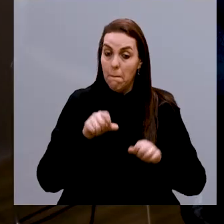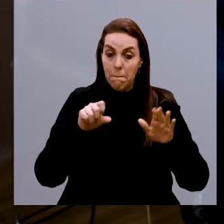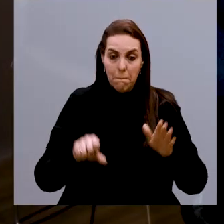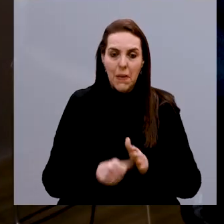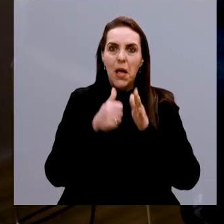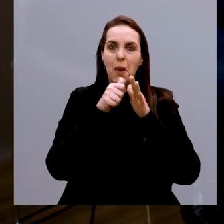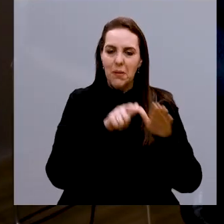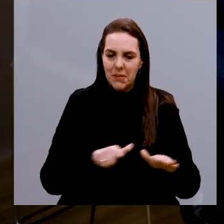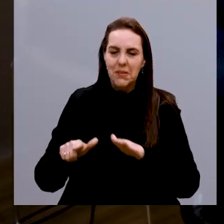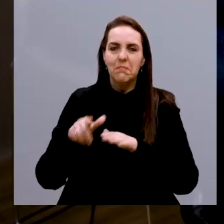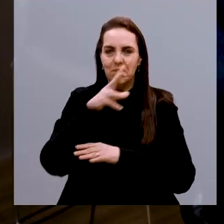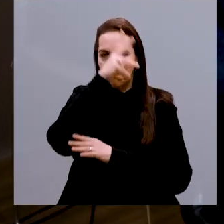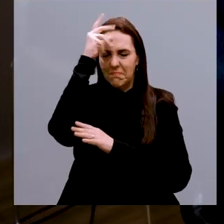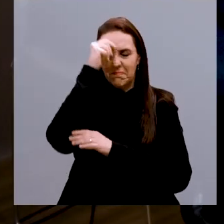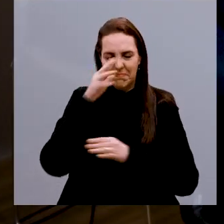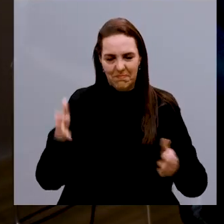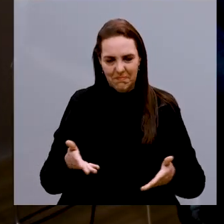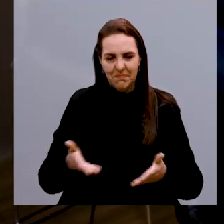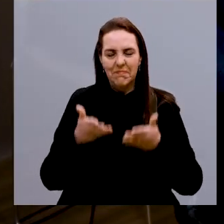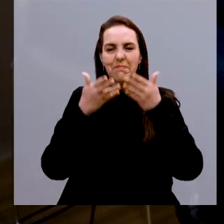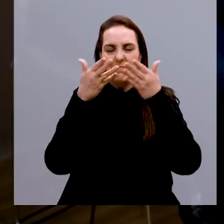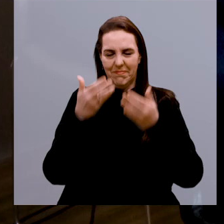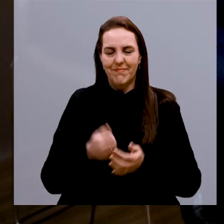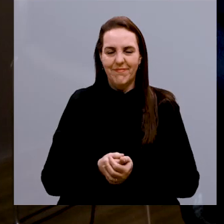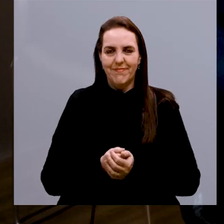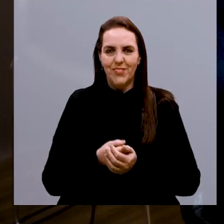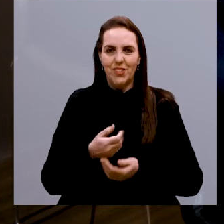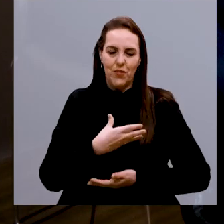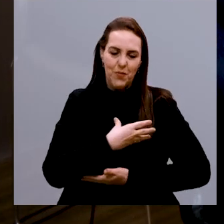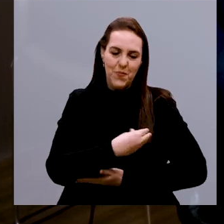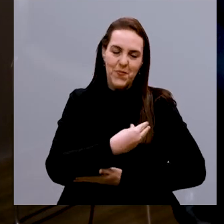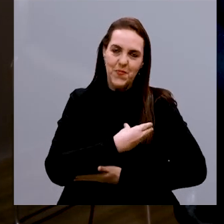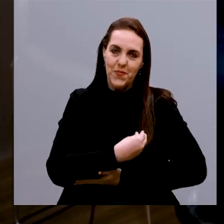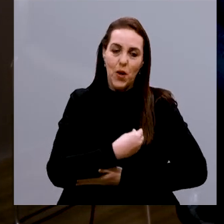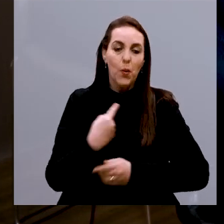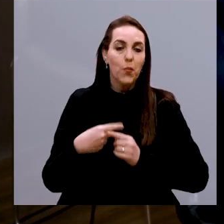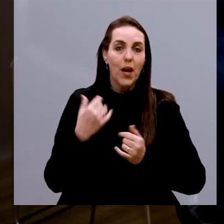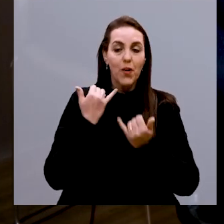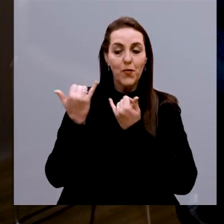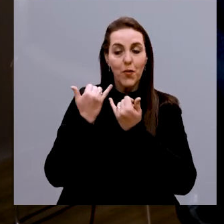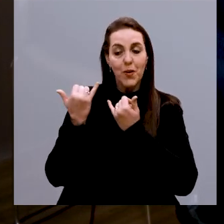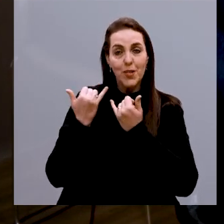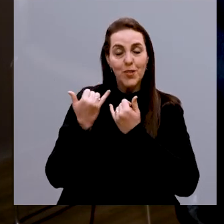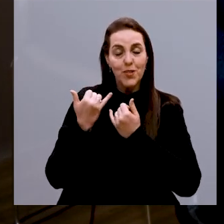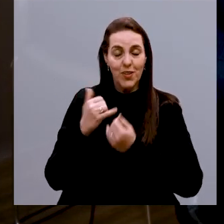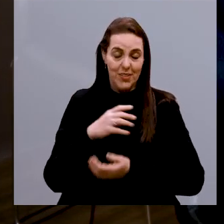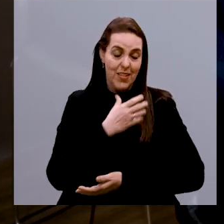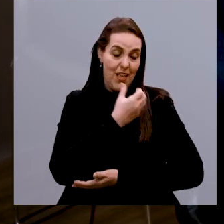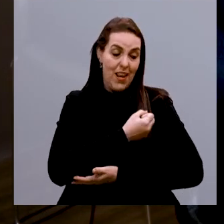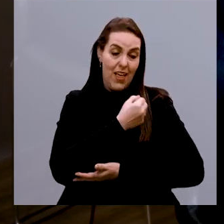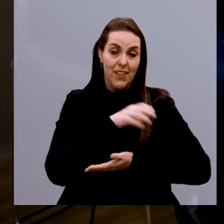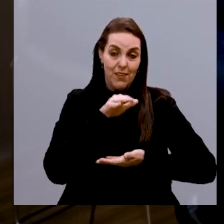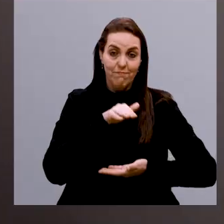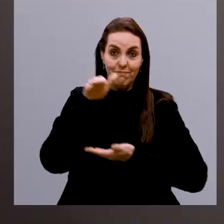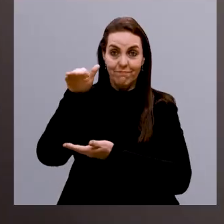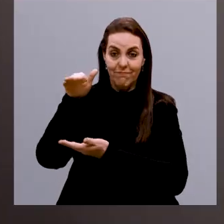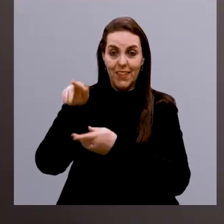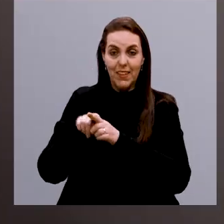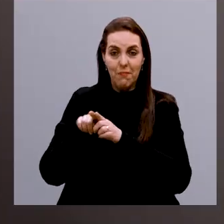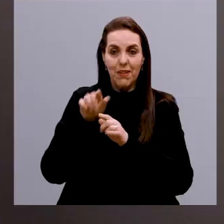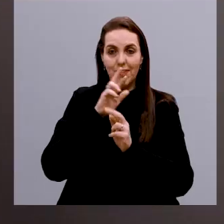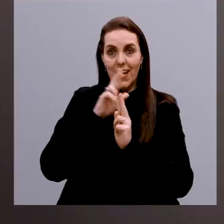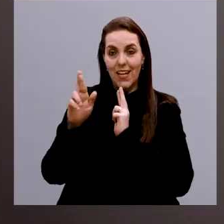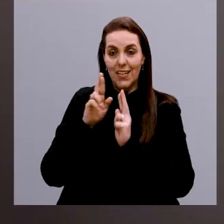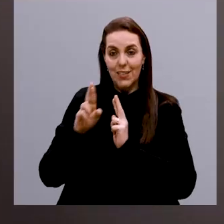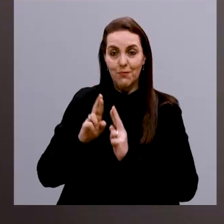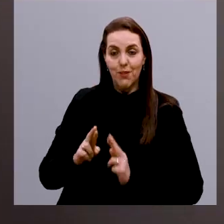Semana Municipal de Incentivo ao Aleitamento Materno, porque a gente pôde também trazer as informações do banco de leite e dar esse retorno para as mães que